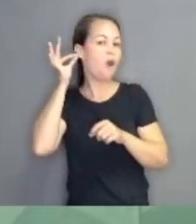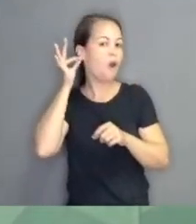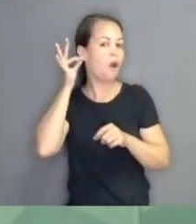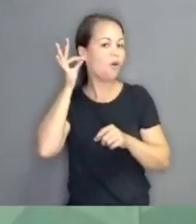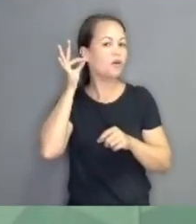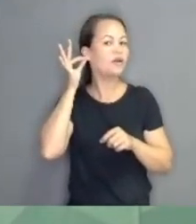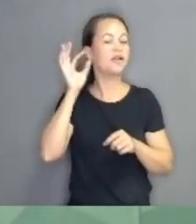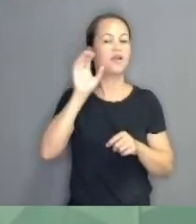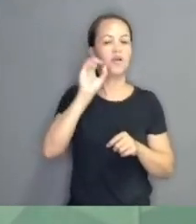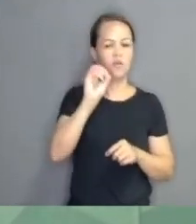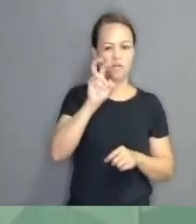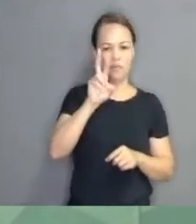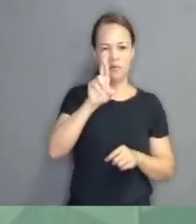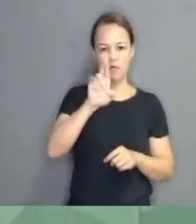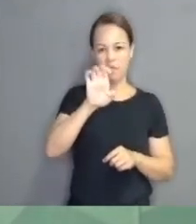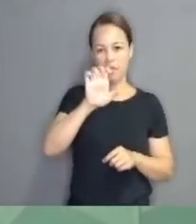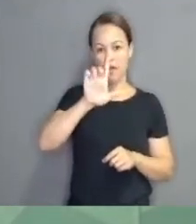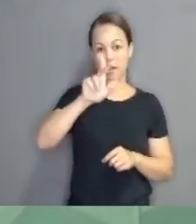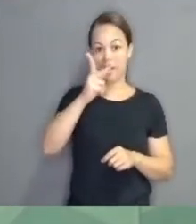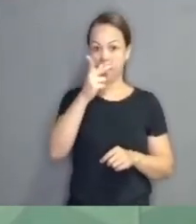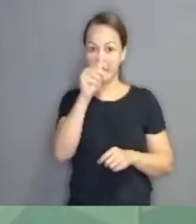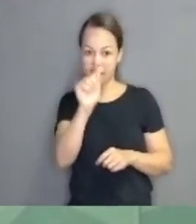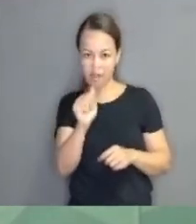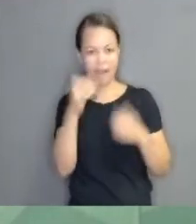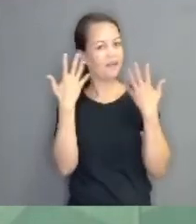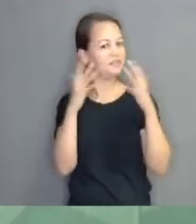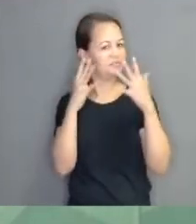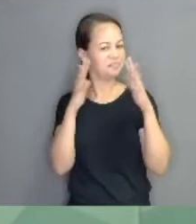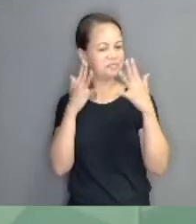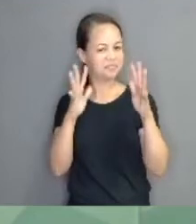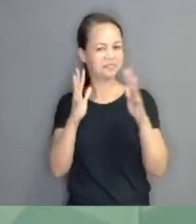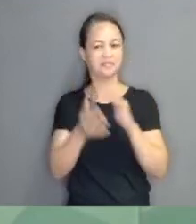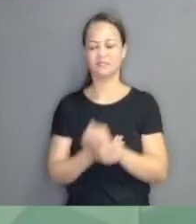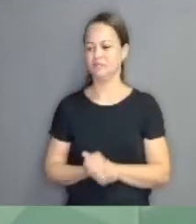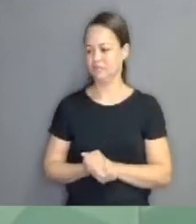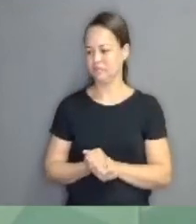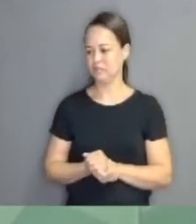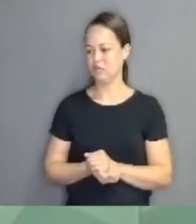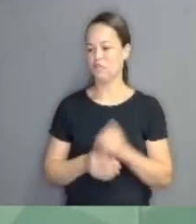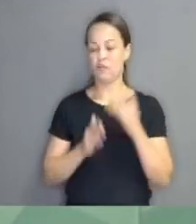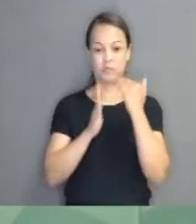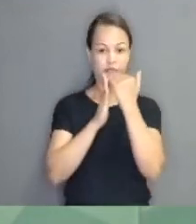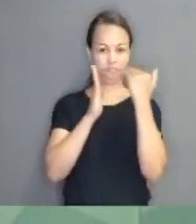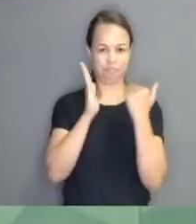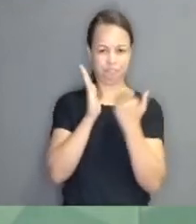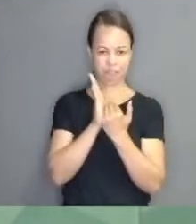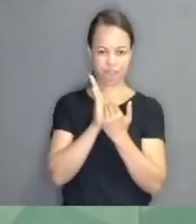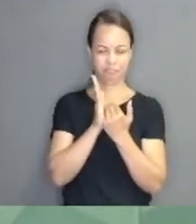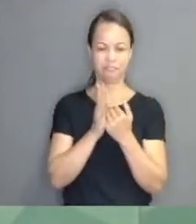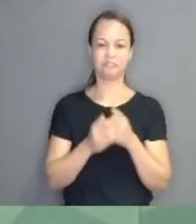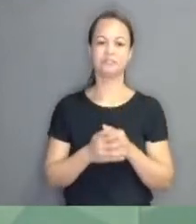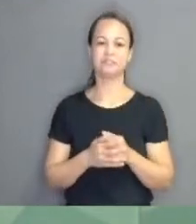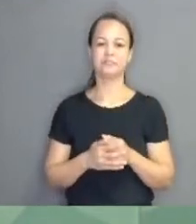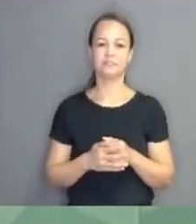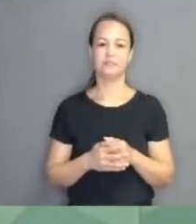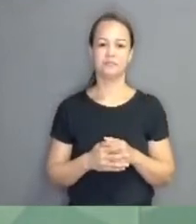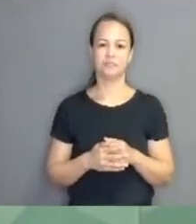orelha muito bem vamos para essa daqui de baixo agora